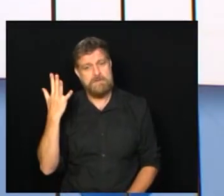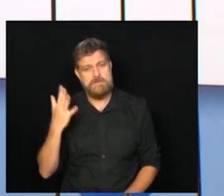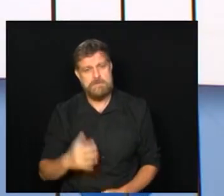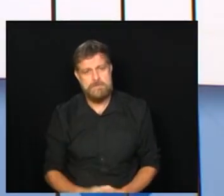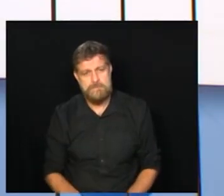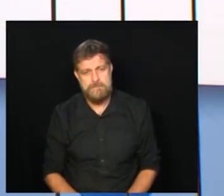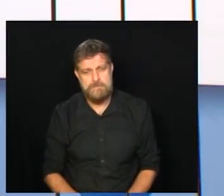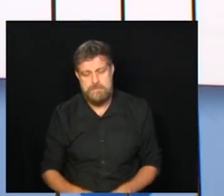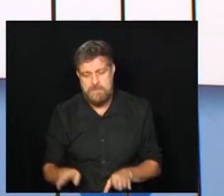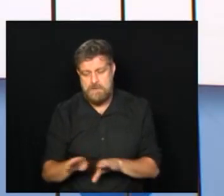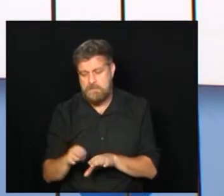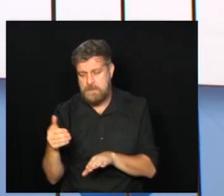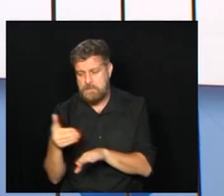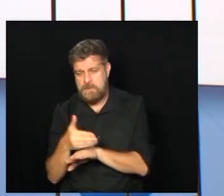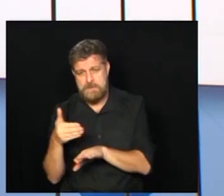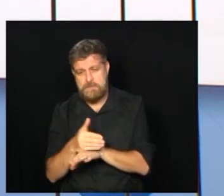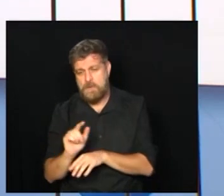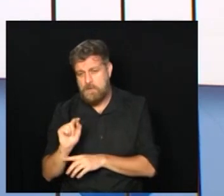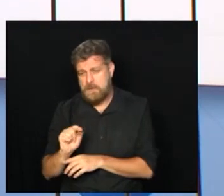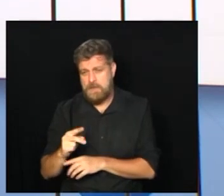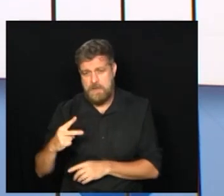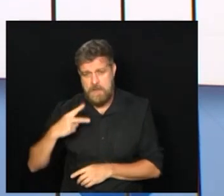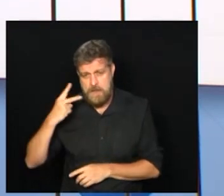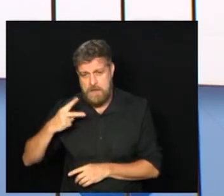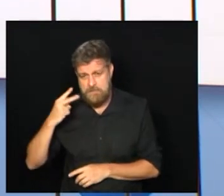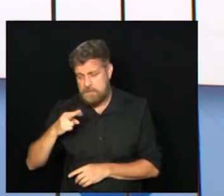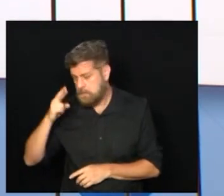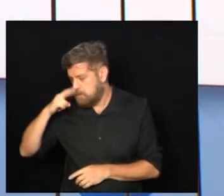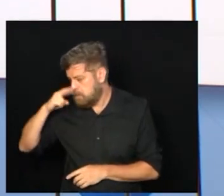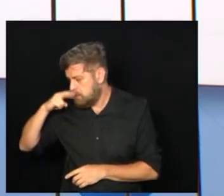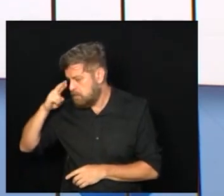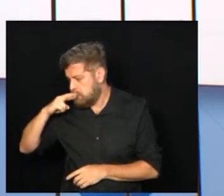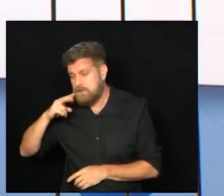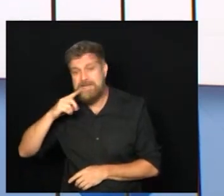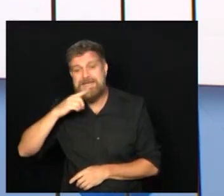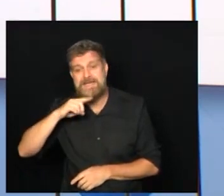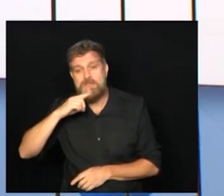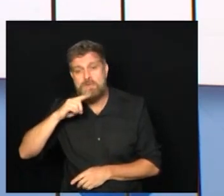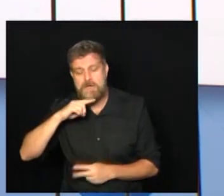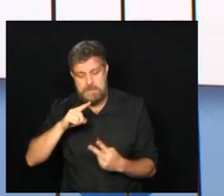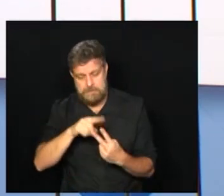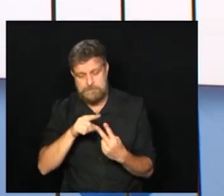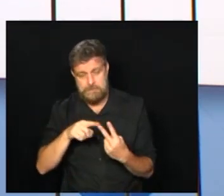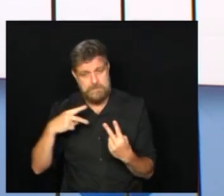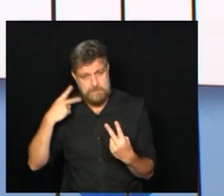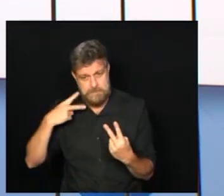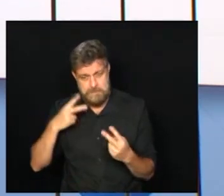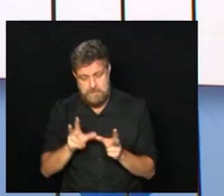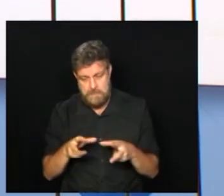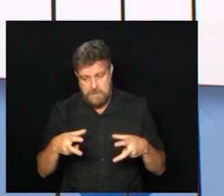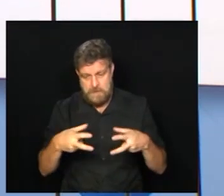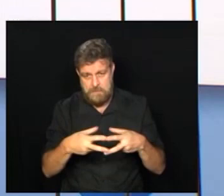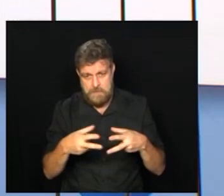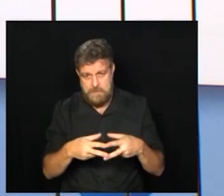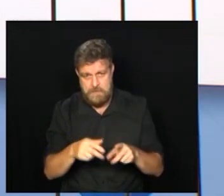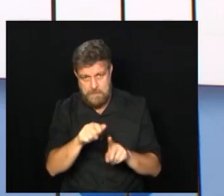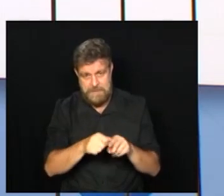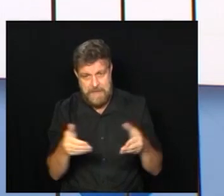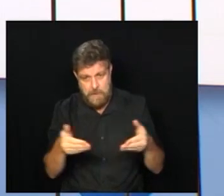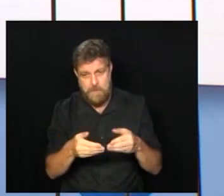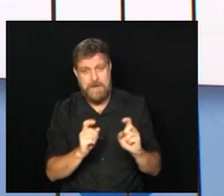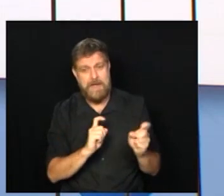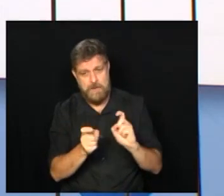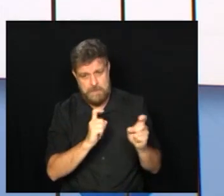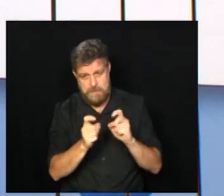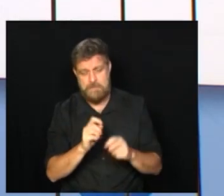Também participaram da reunião os vereadores Arnaldo Salvetti e Eduardo Magoga. A comissão deve se reunir ainda neste mês.